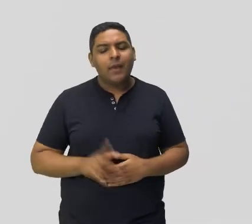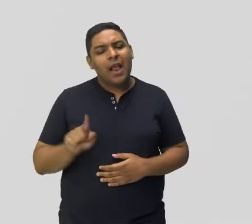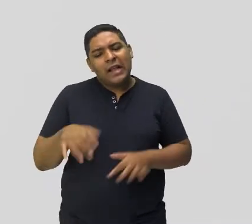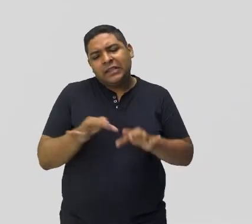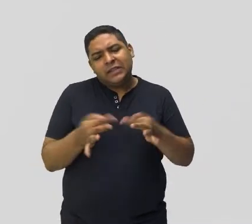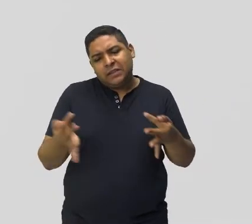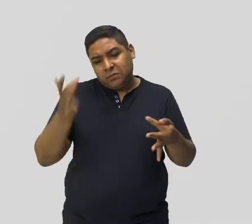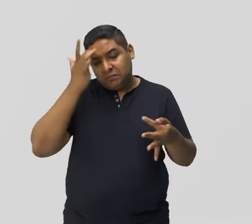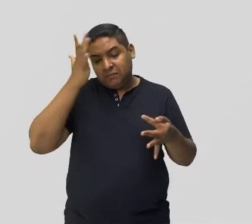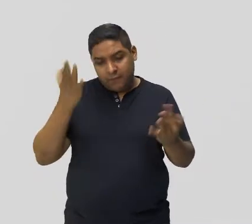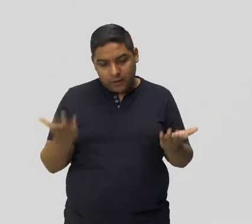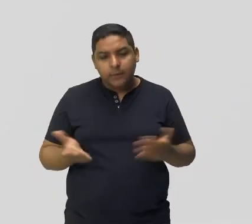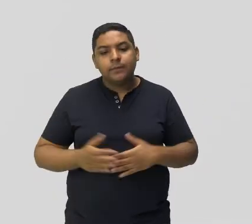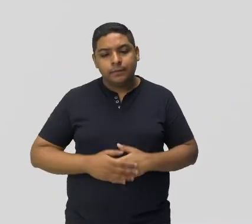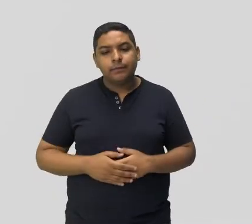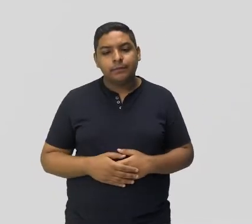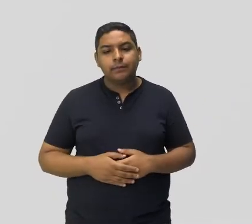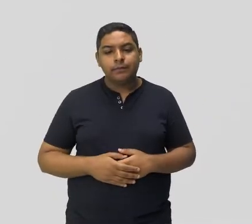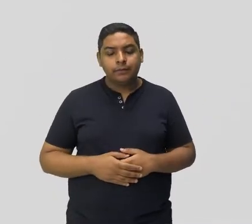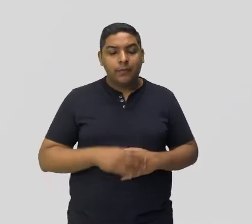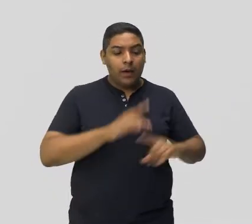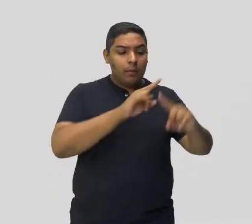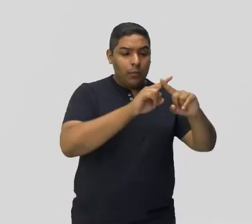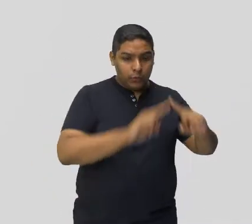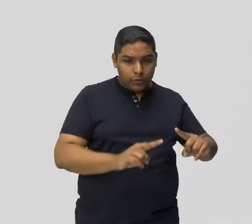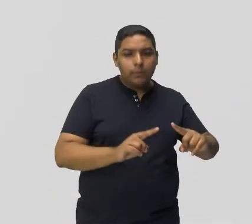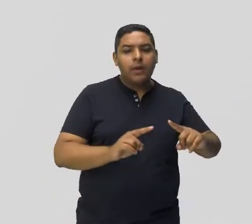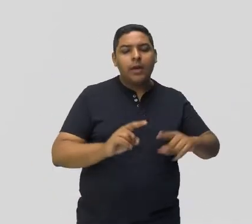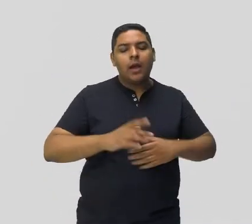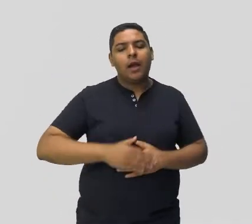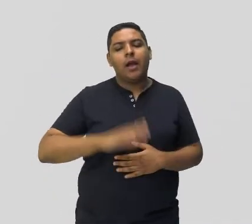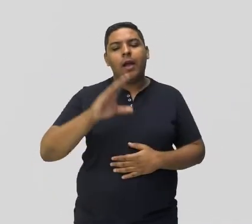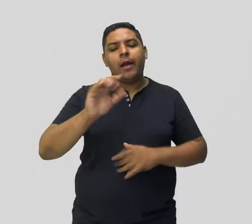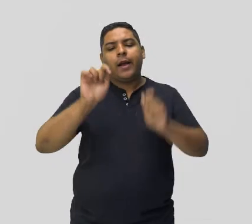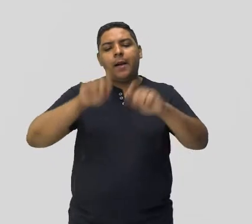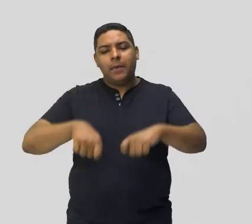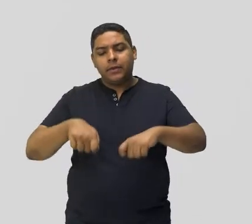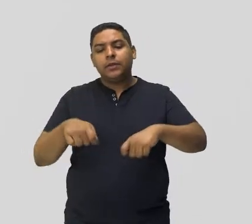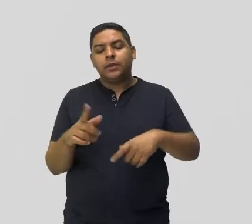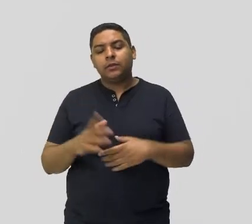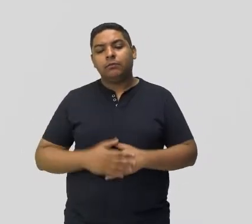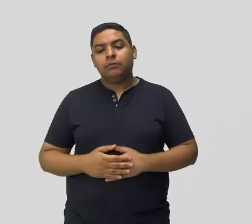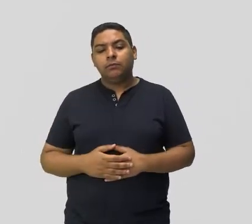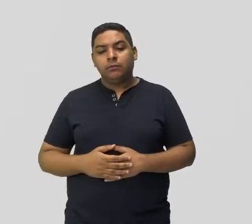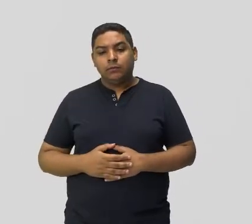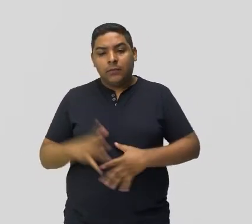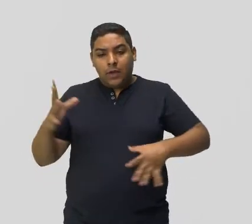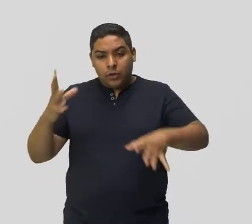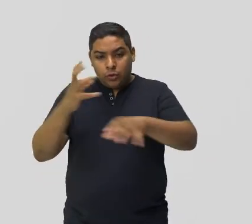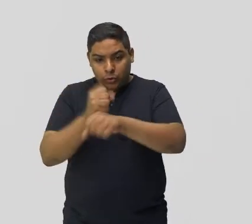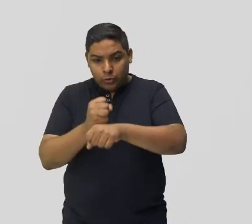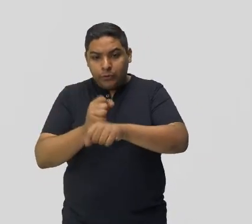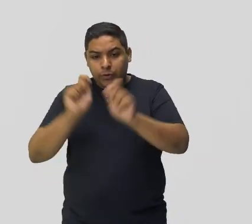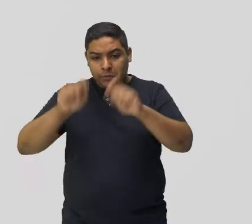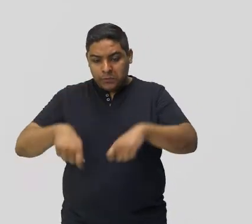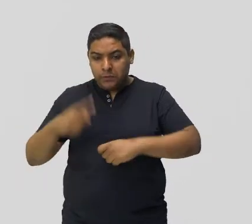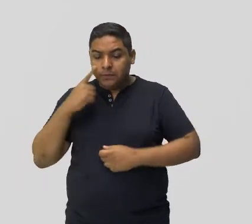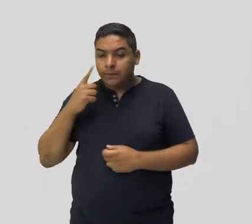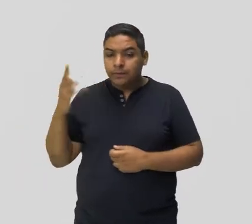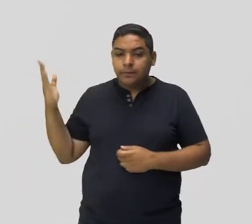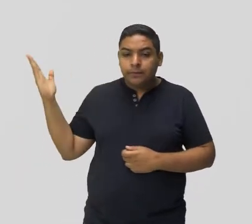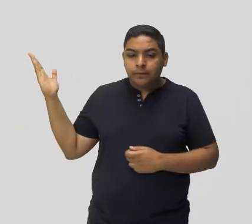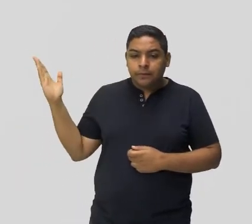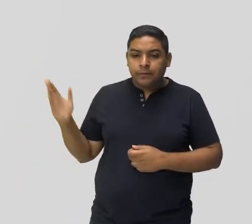as capacitâncias sobre a soma das capacitâncias. Pronto. Quando eu tenho 2 capacitores. Agora, quando eu